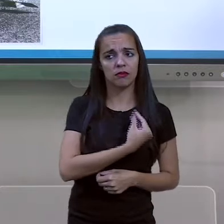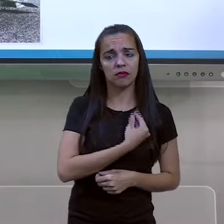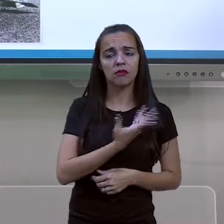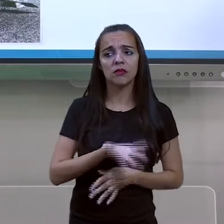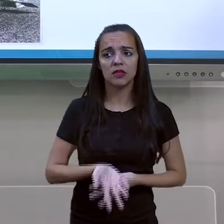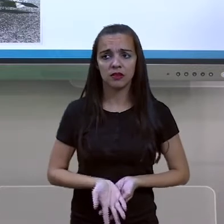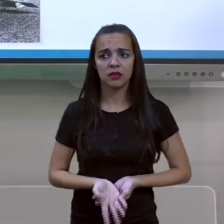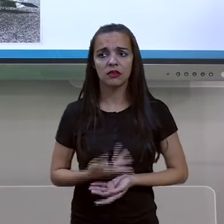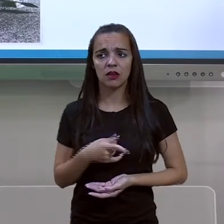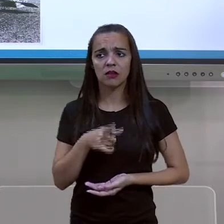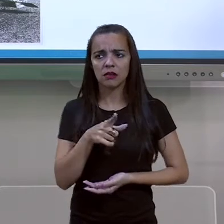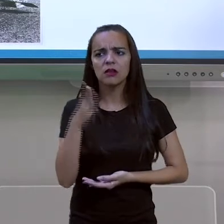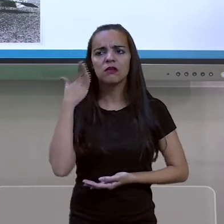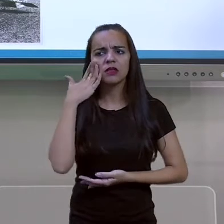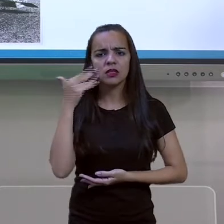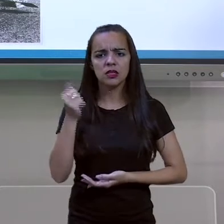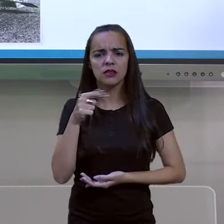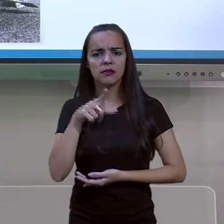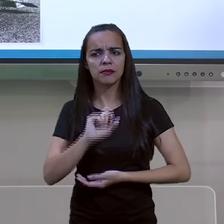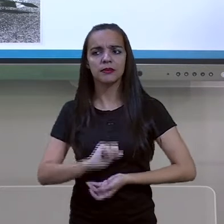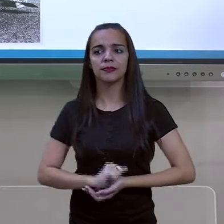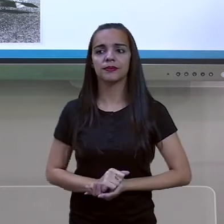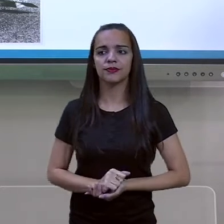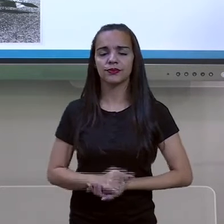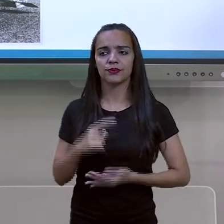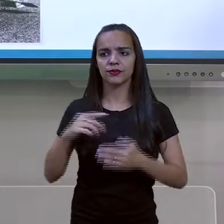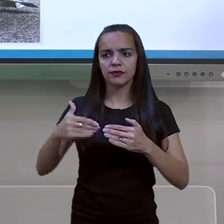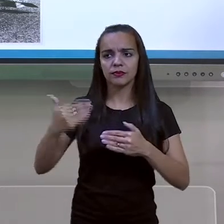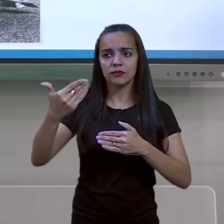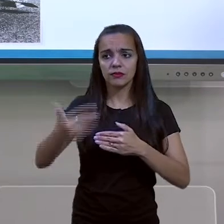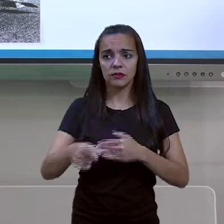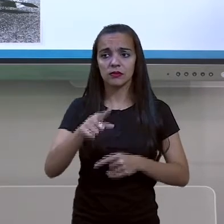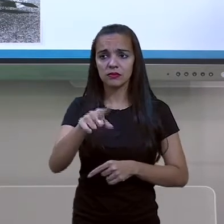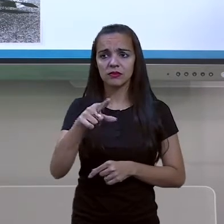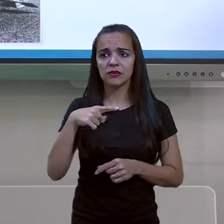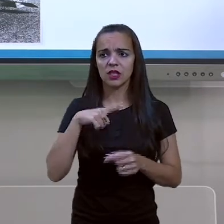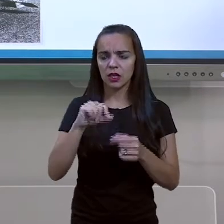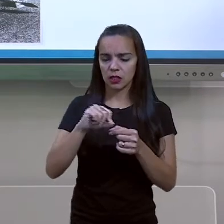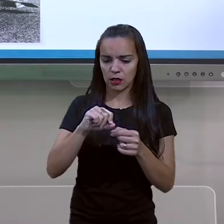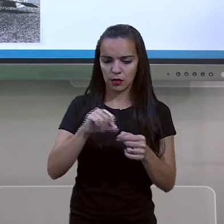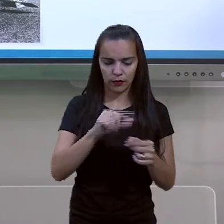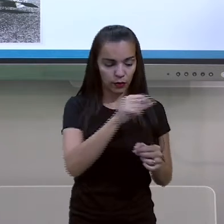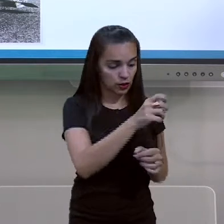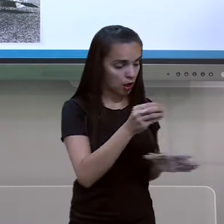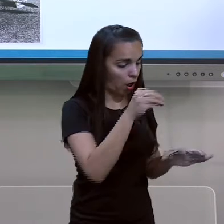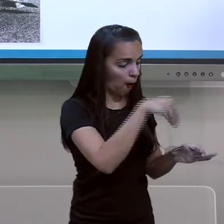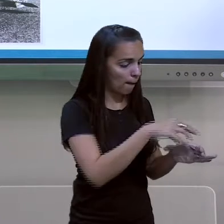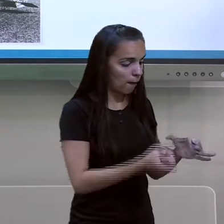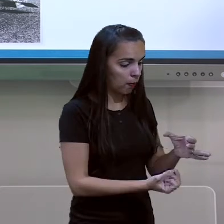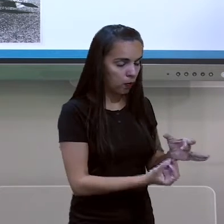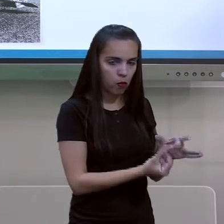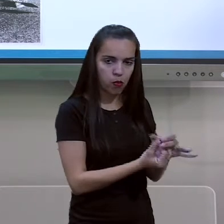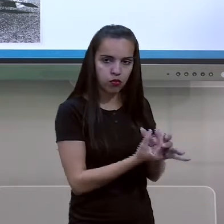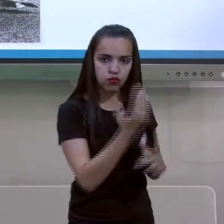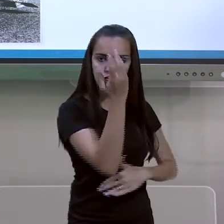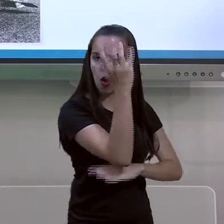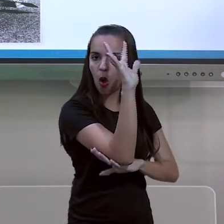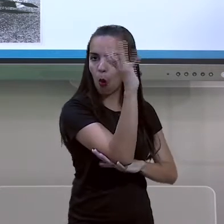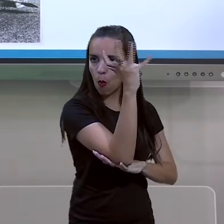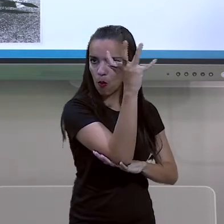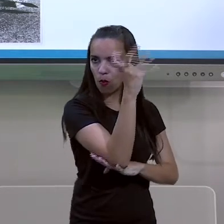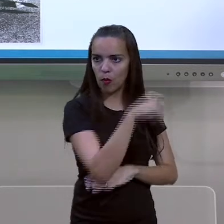coisas? Vocês sabiam que a partir do momento que você planta ali uma árvore ali